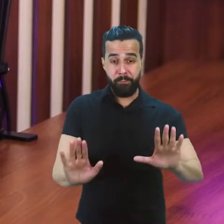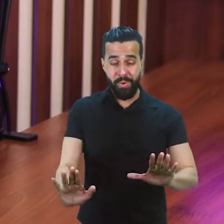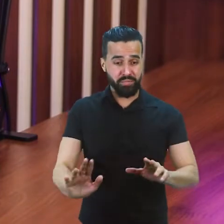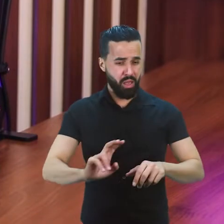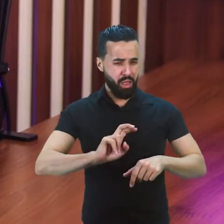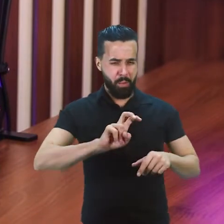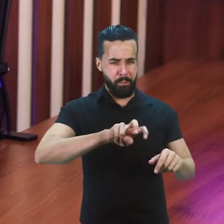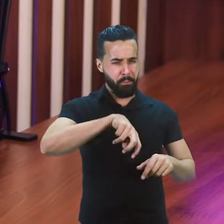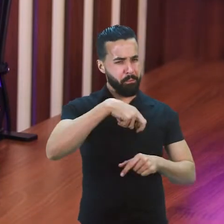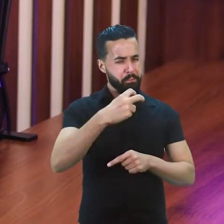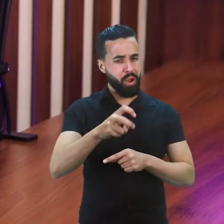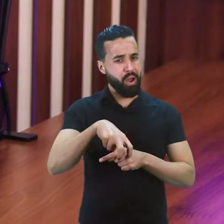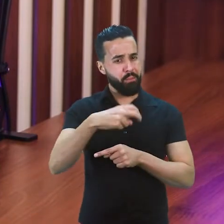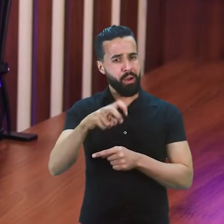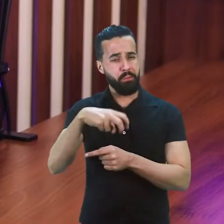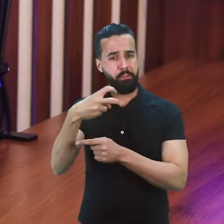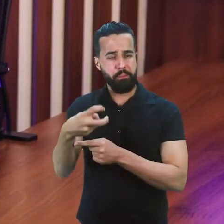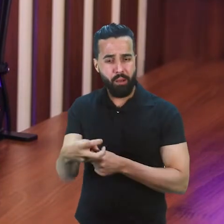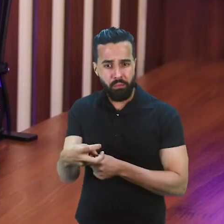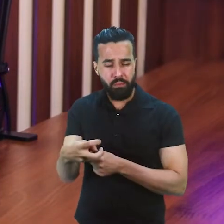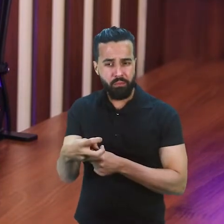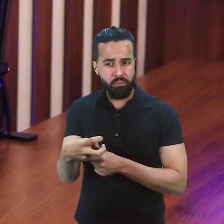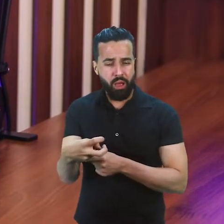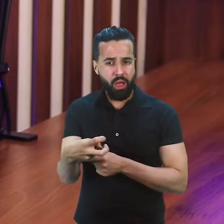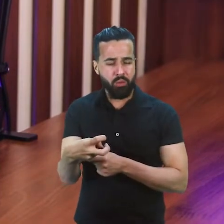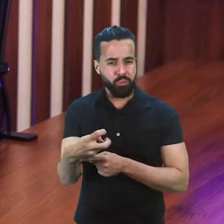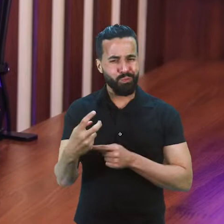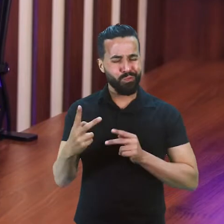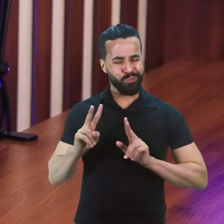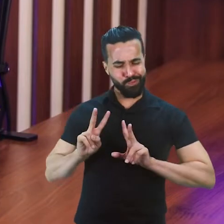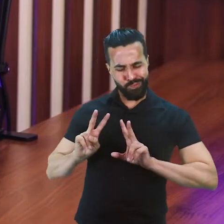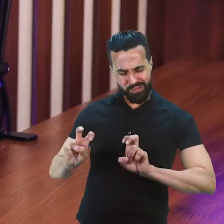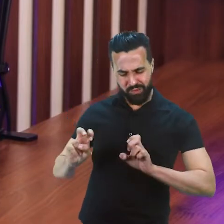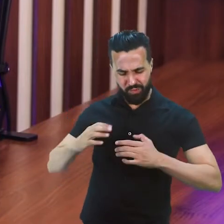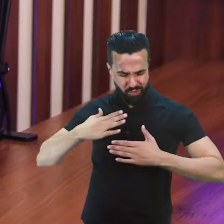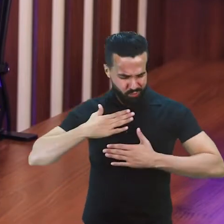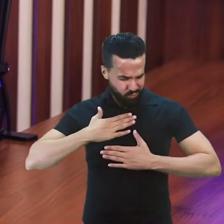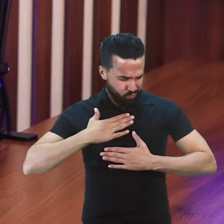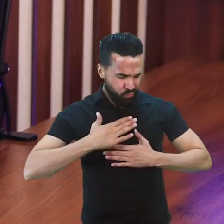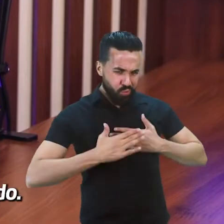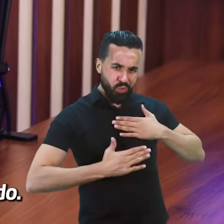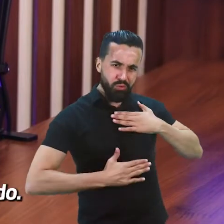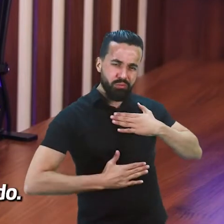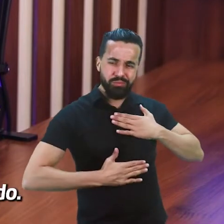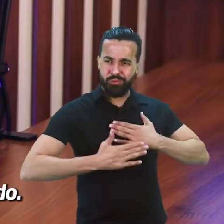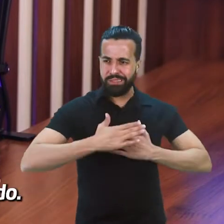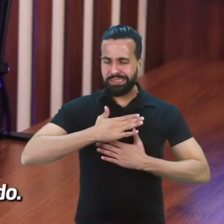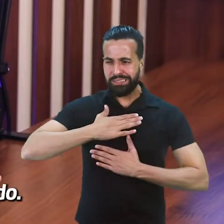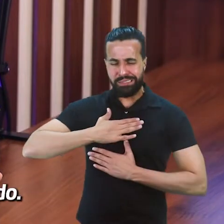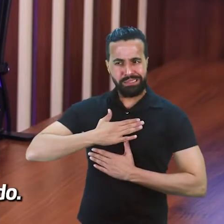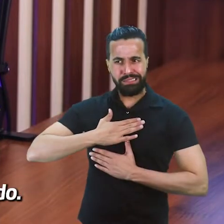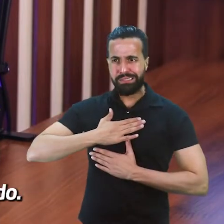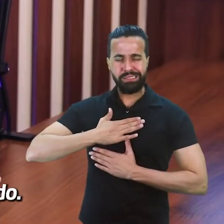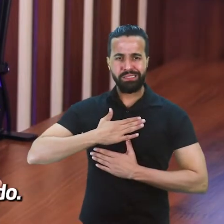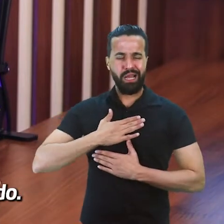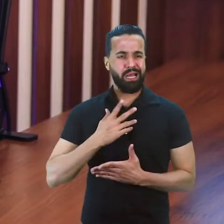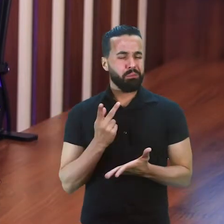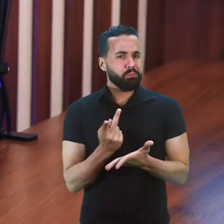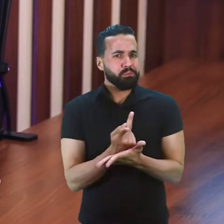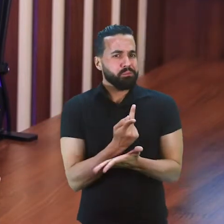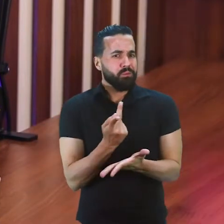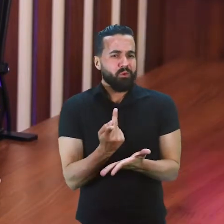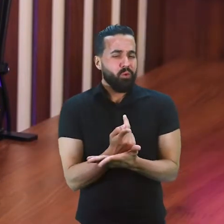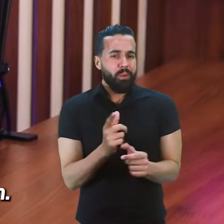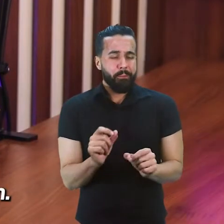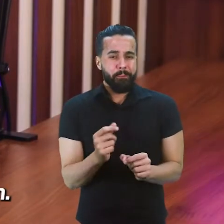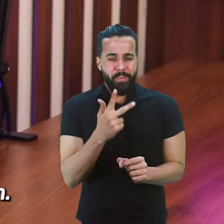parou, eu já vi que tinha alguma coisa errada comigo, porque eu tinha uma sensação de estar flutuando. Olha que